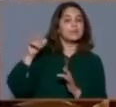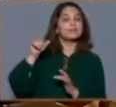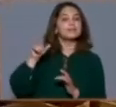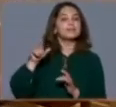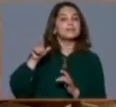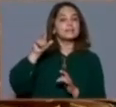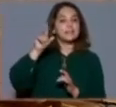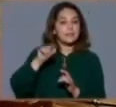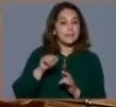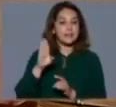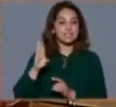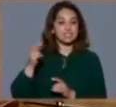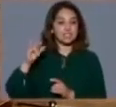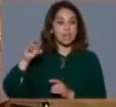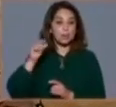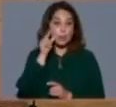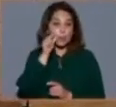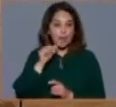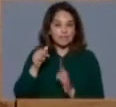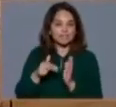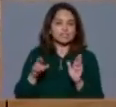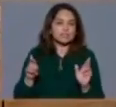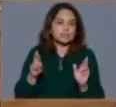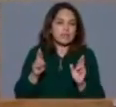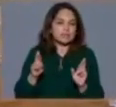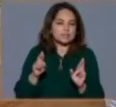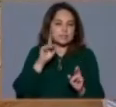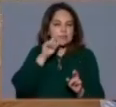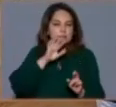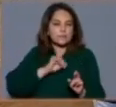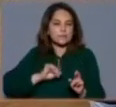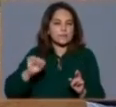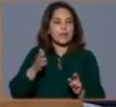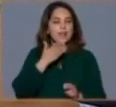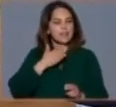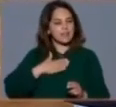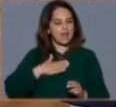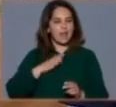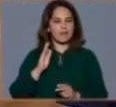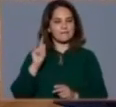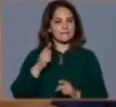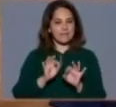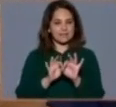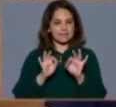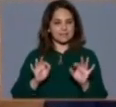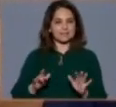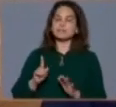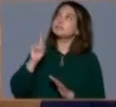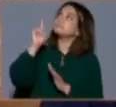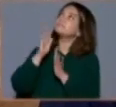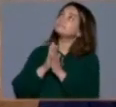esperou contra toda a esperança deem vigor à nossa própria fé, oremos.